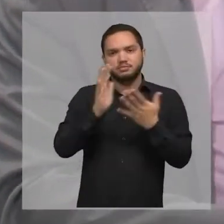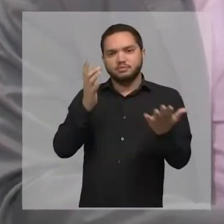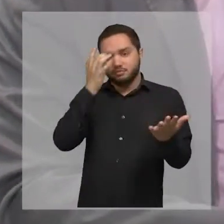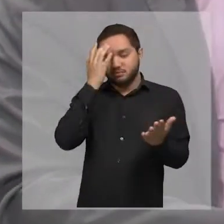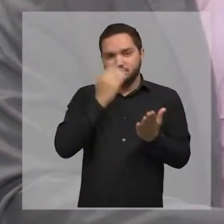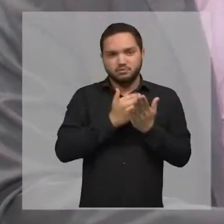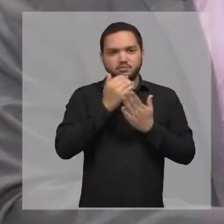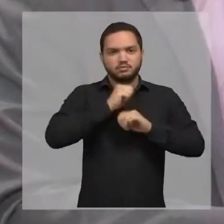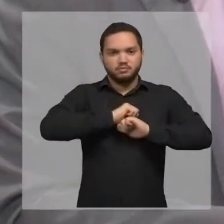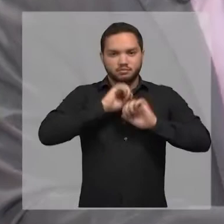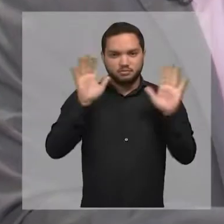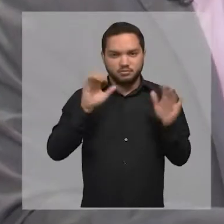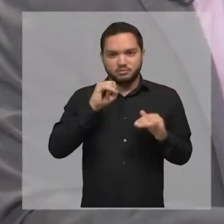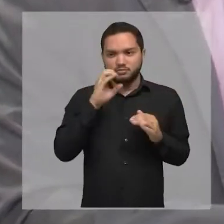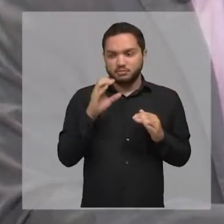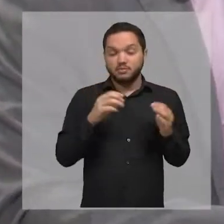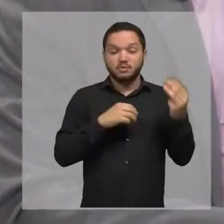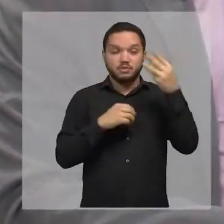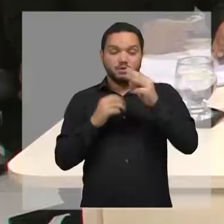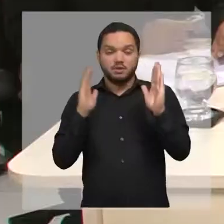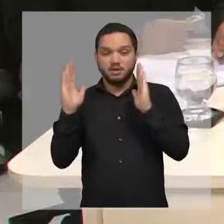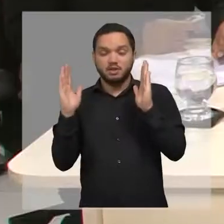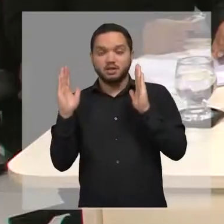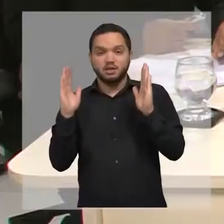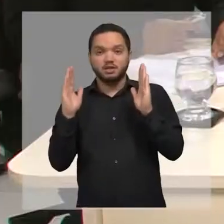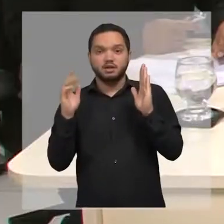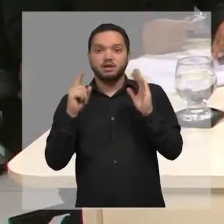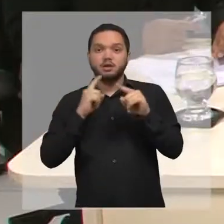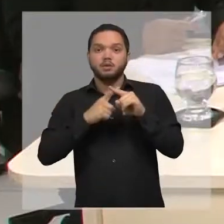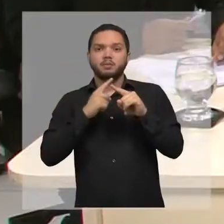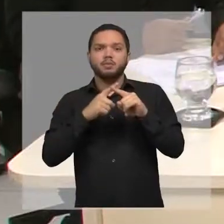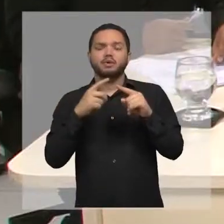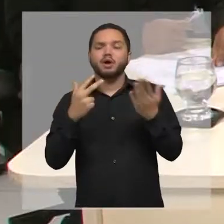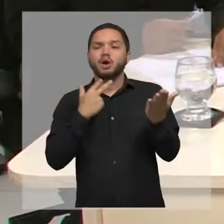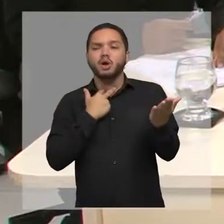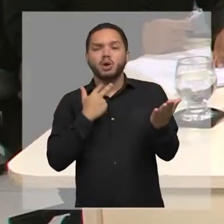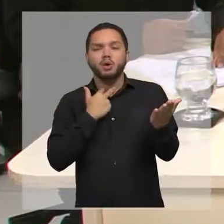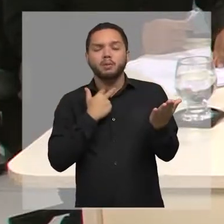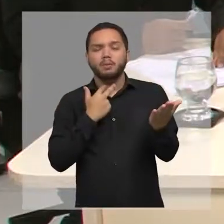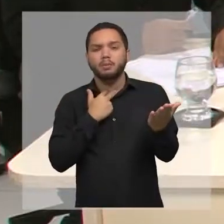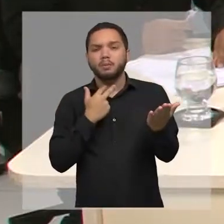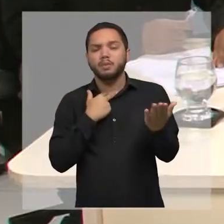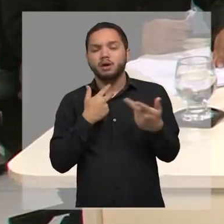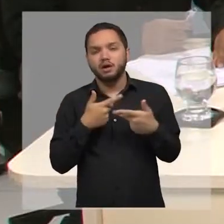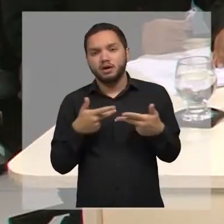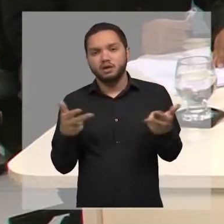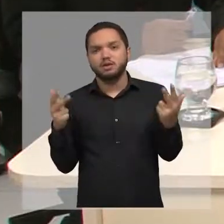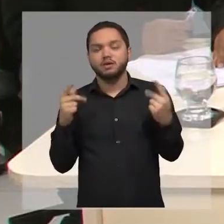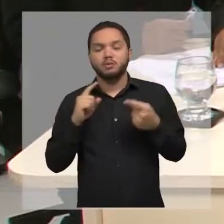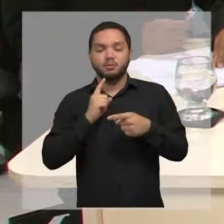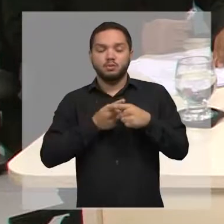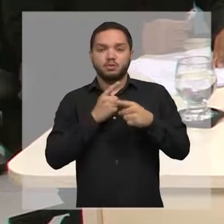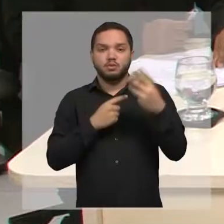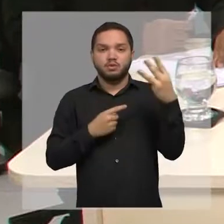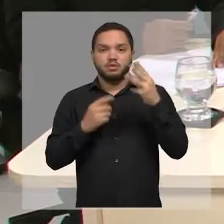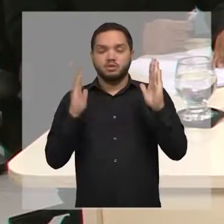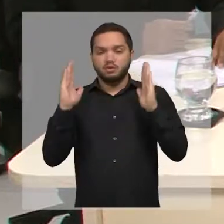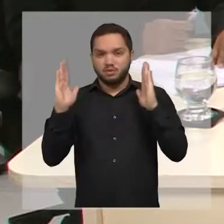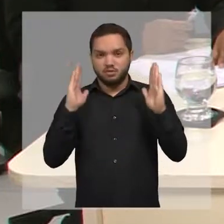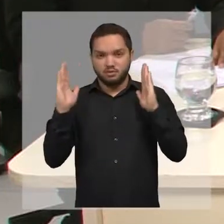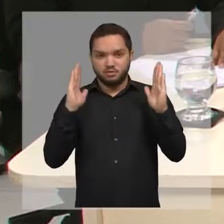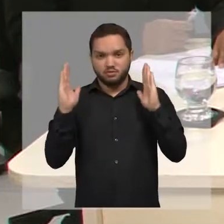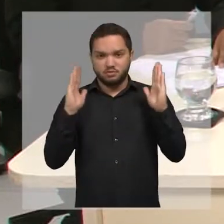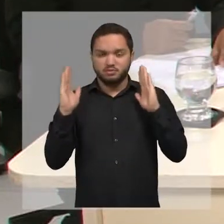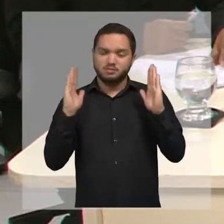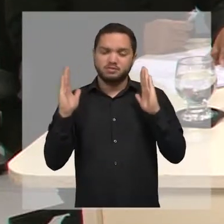e facilitar o entendimento. O Isaac só não vai participar do terceiro bloco, como ele tem um cargo aqui na Câmara muito importante, porque o terceiro bloco, né, meu